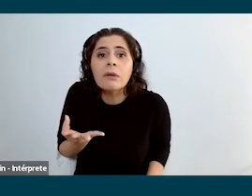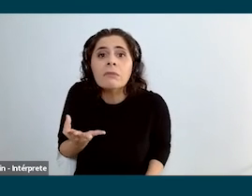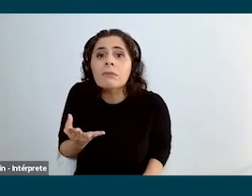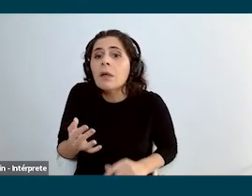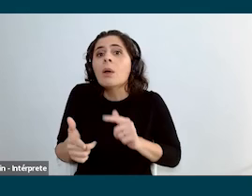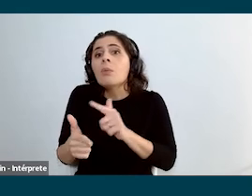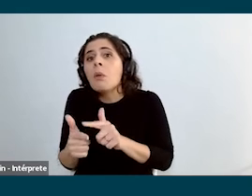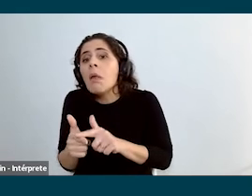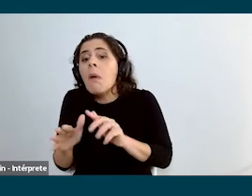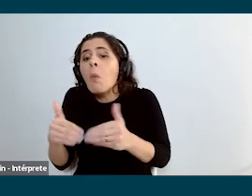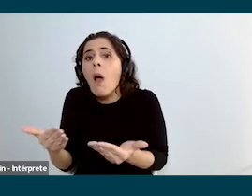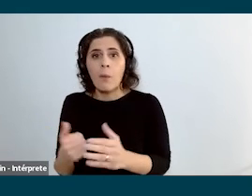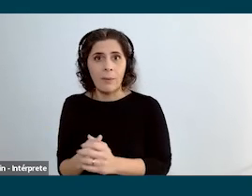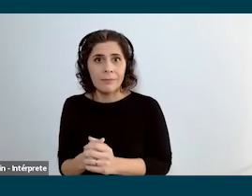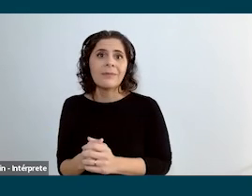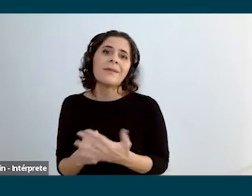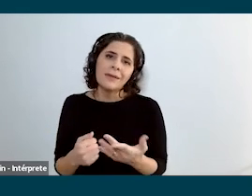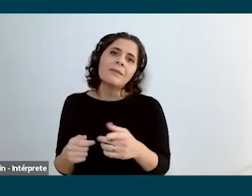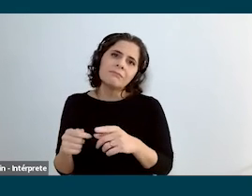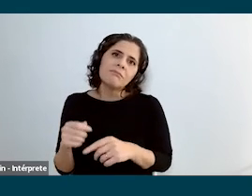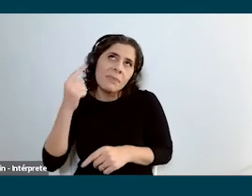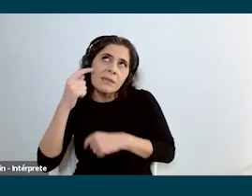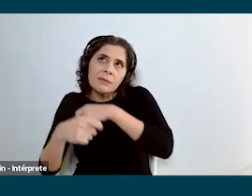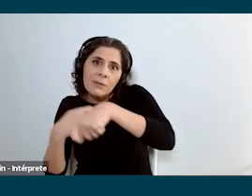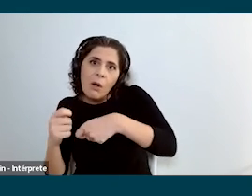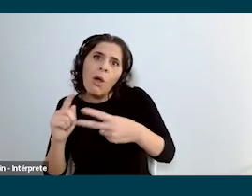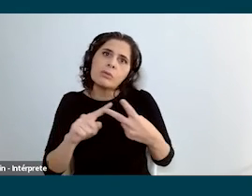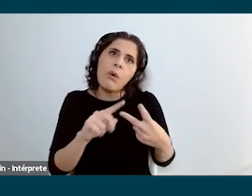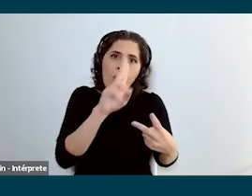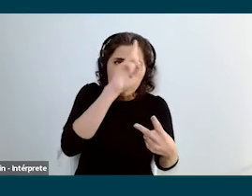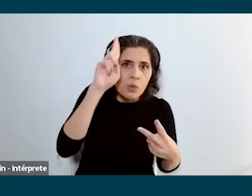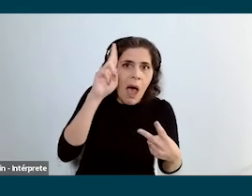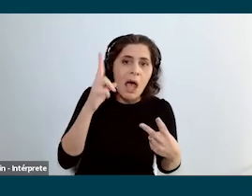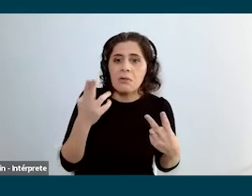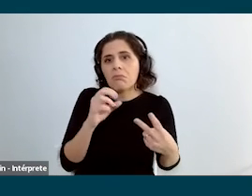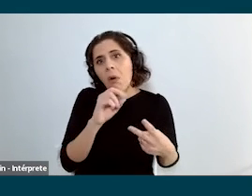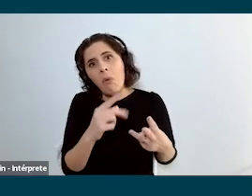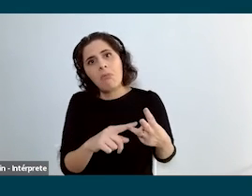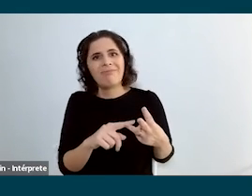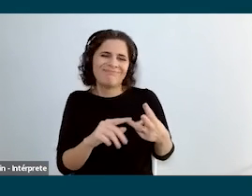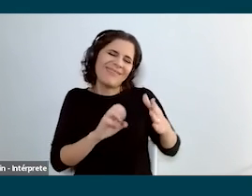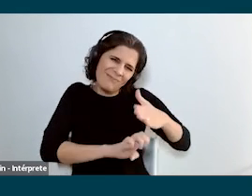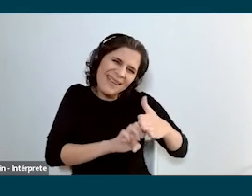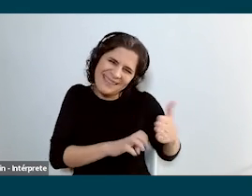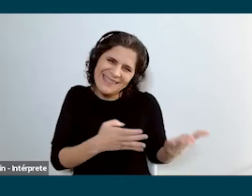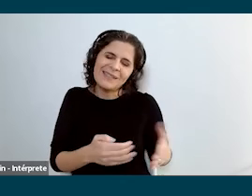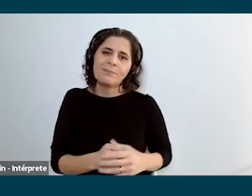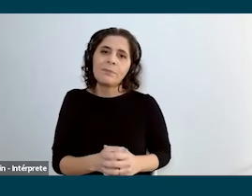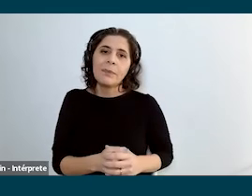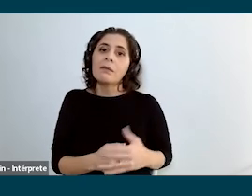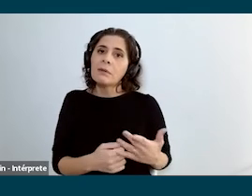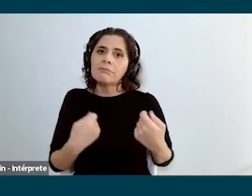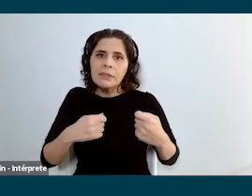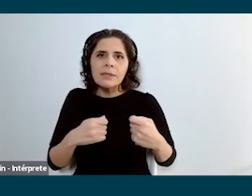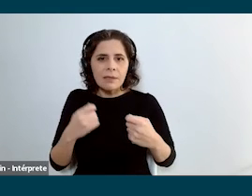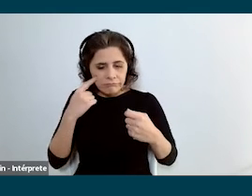qual o problema que a gente espera resolver no nível de negócio, no nível do usuário, que nesse caso vai ser uma outra empresa, com esse produto, e a partir daí a gente